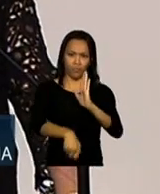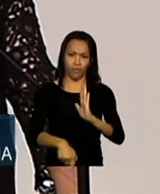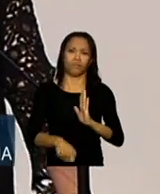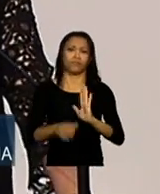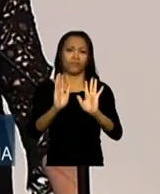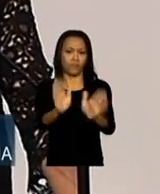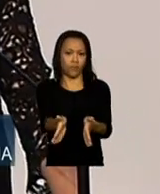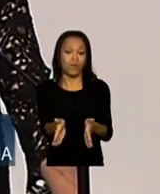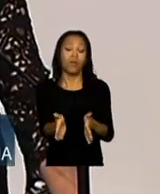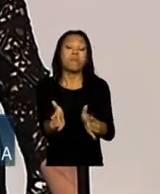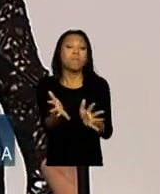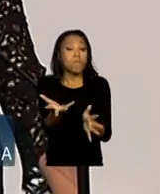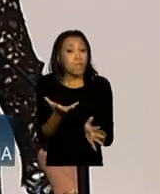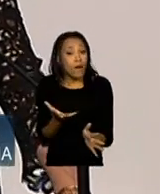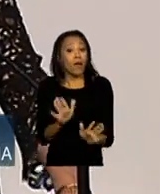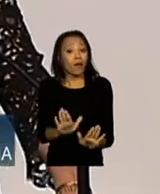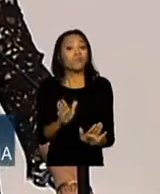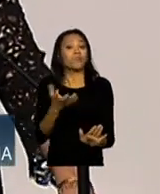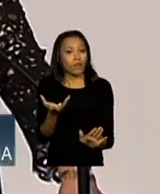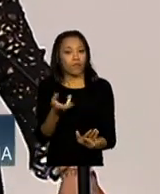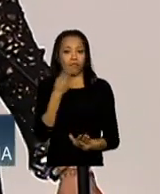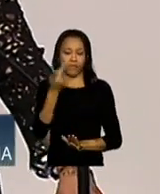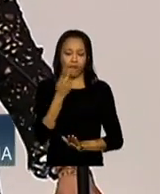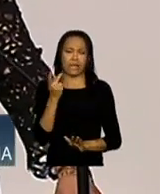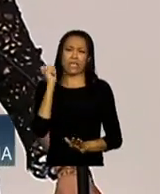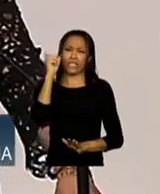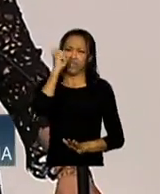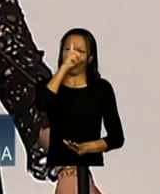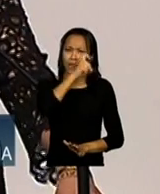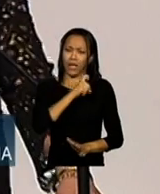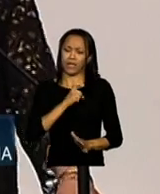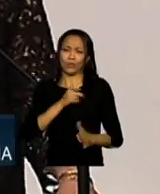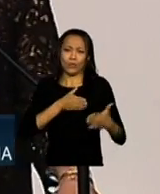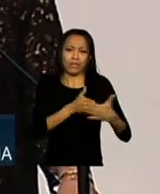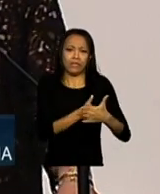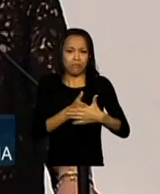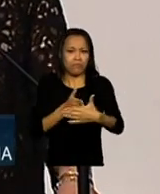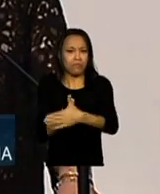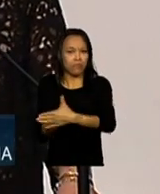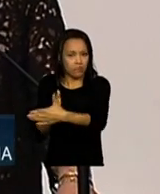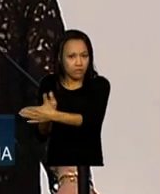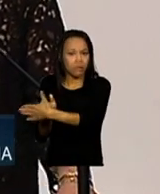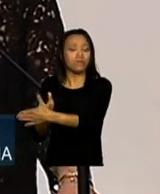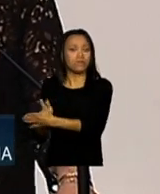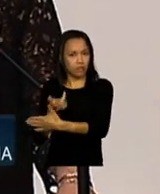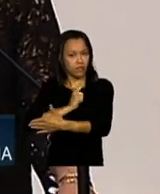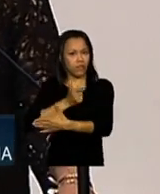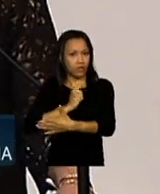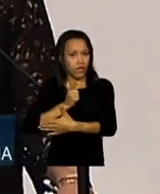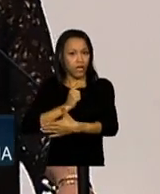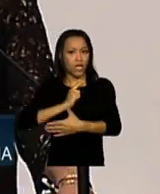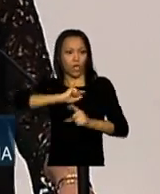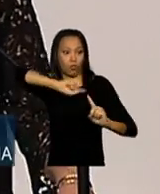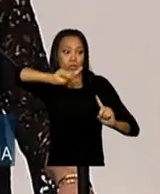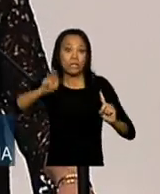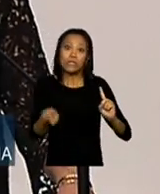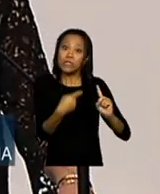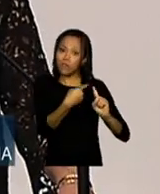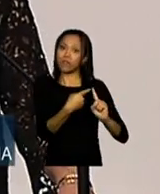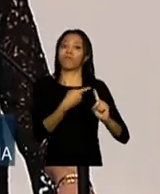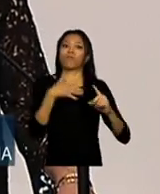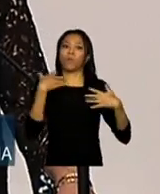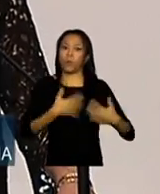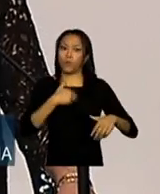mas quero reconhecer que as dificuldades e as barreiras existentes diante do desafio de promover uma